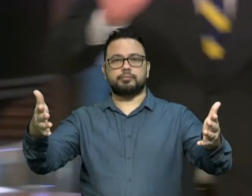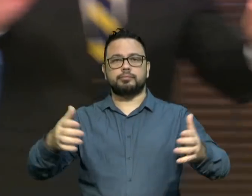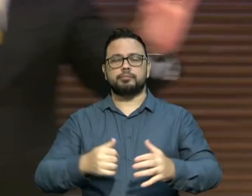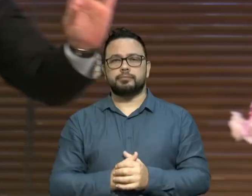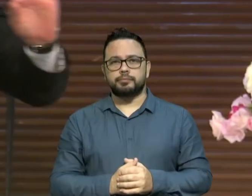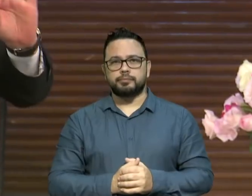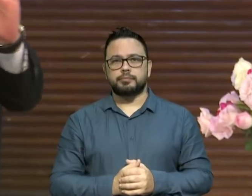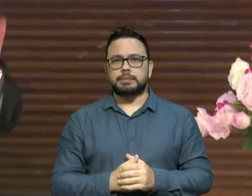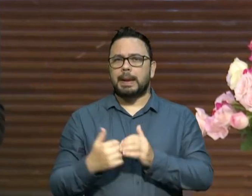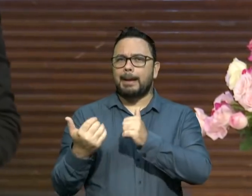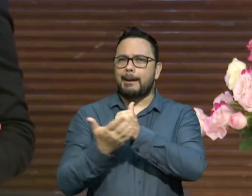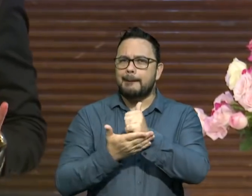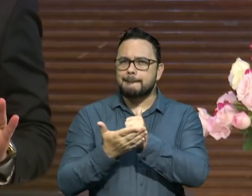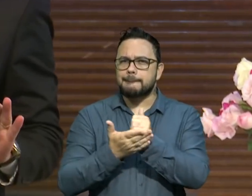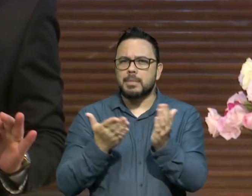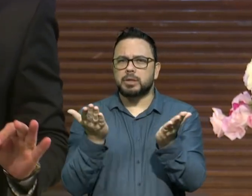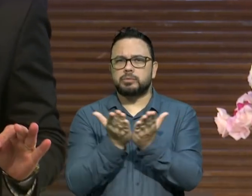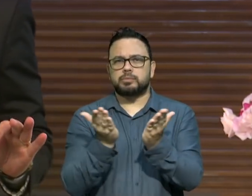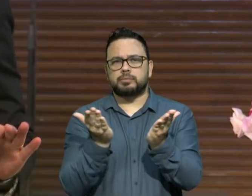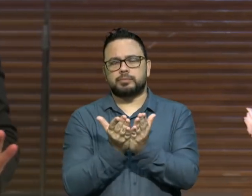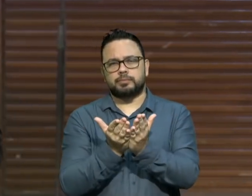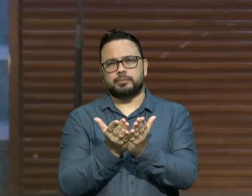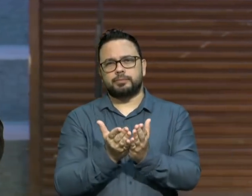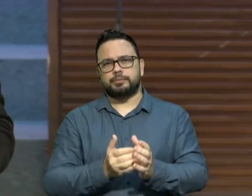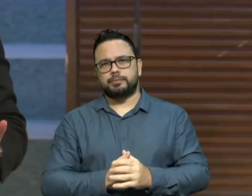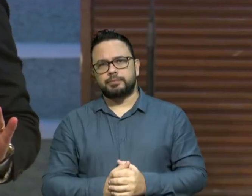é essa a essência do Evangelho